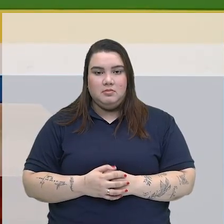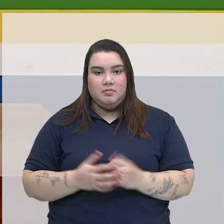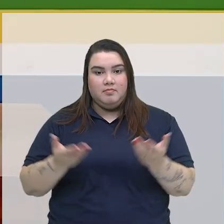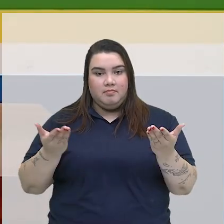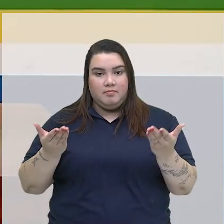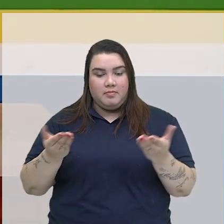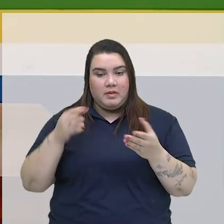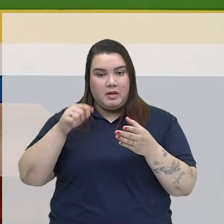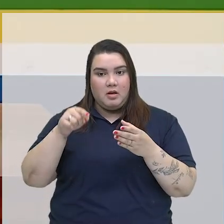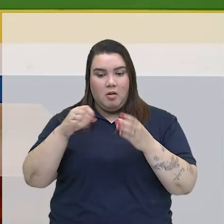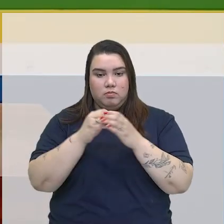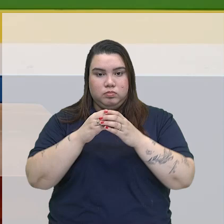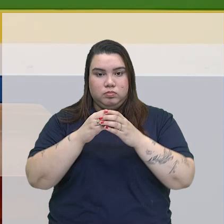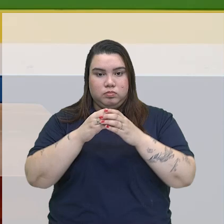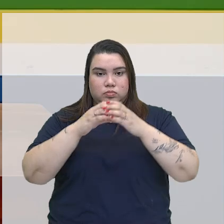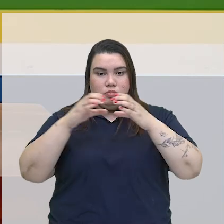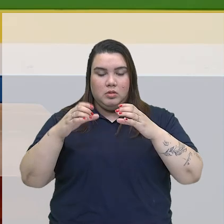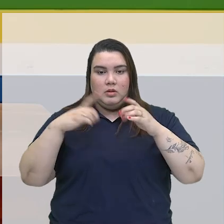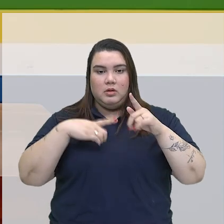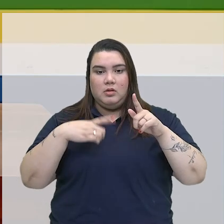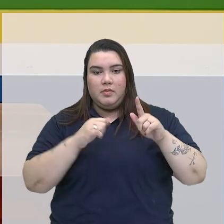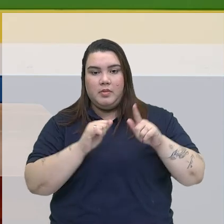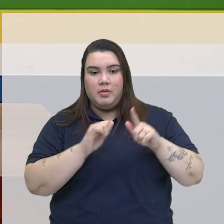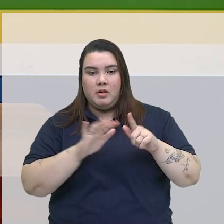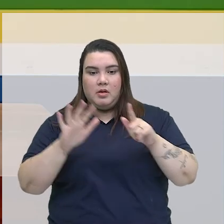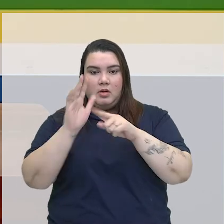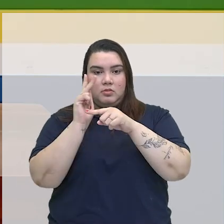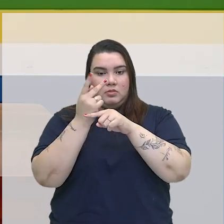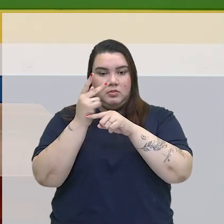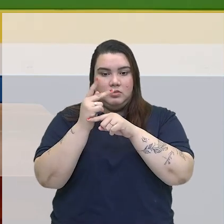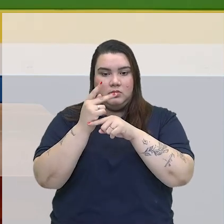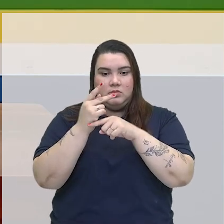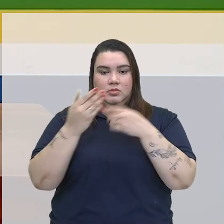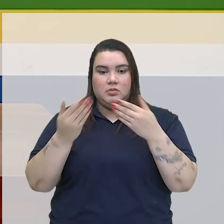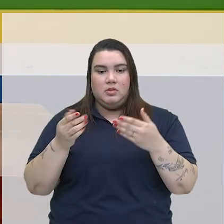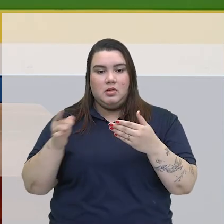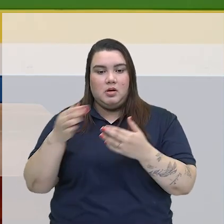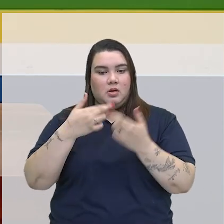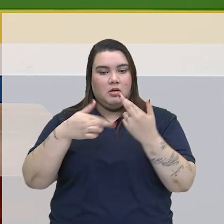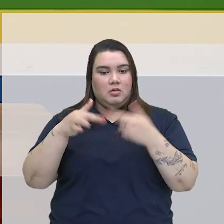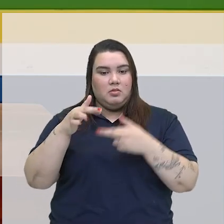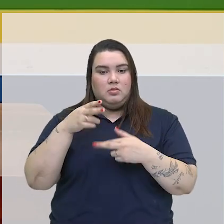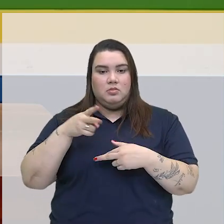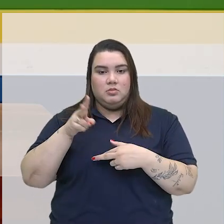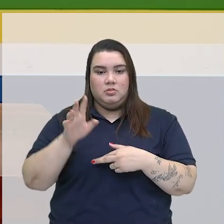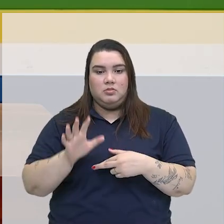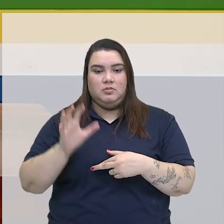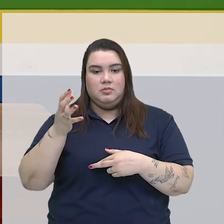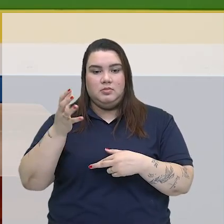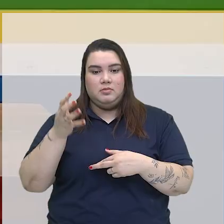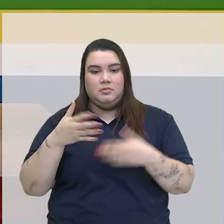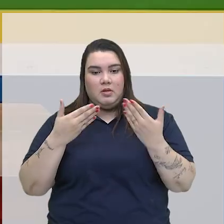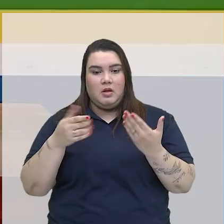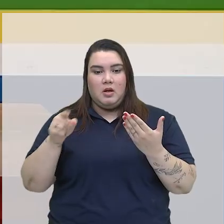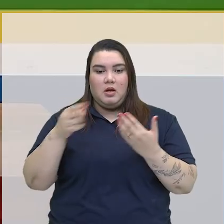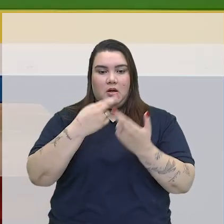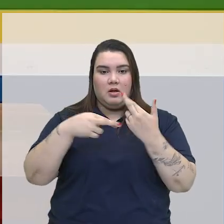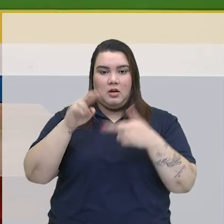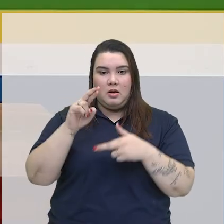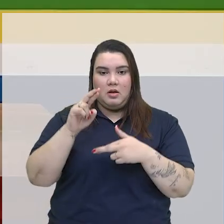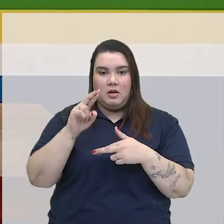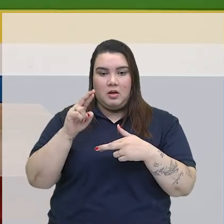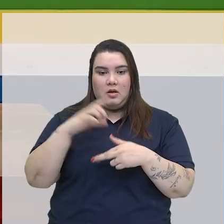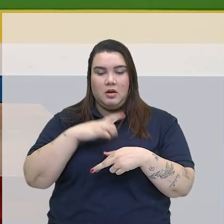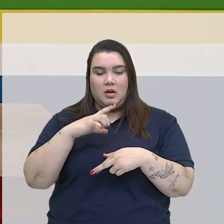Então aqui dentro desse balão nós temos o gás hidrogênio. E note que a reação ela continua a acontecer. E por ela ser uma reação